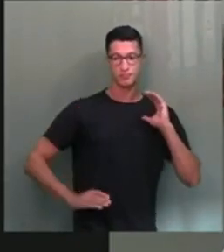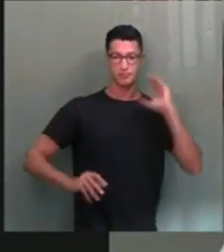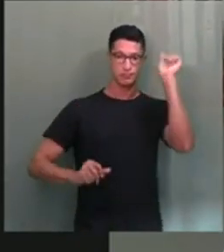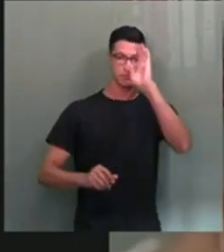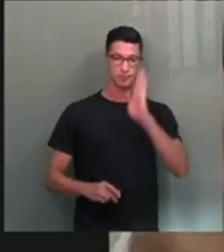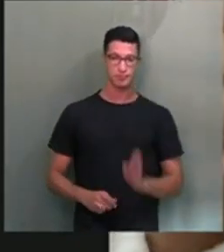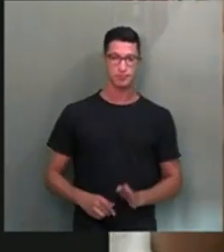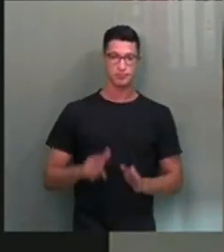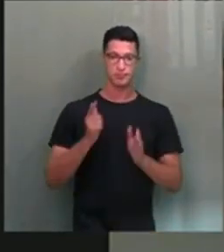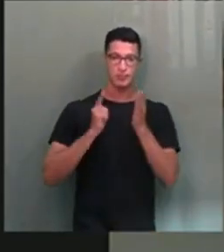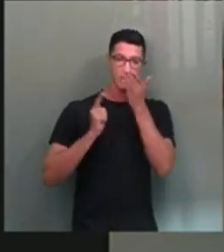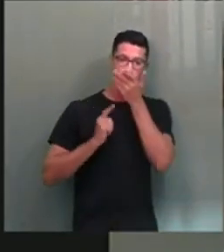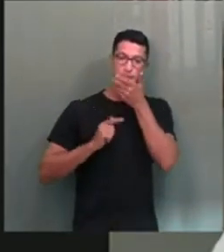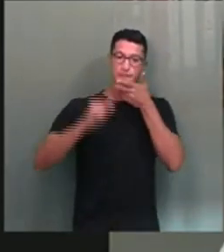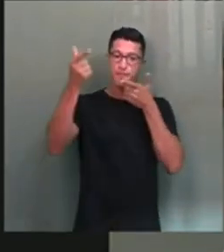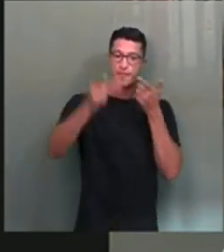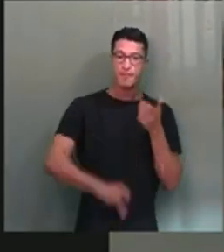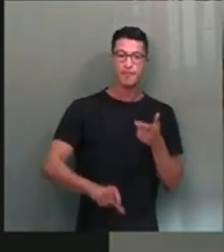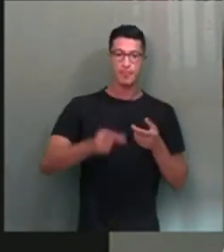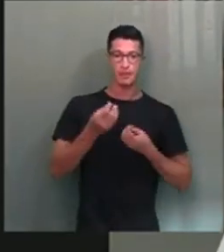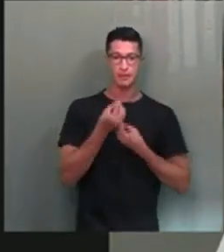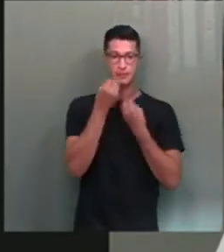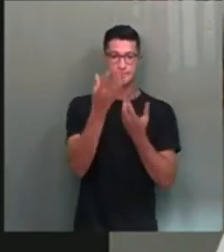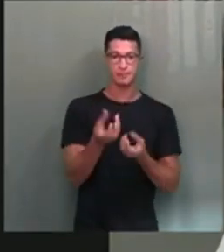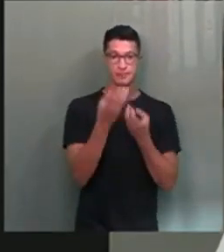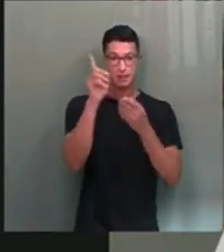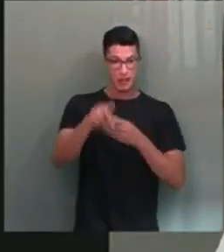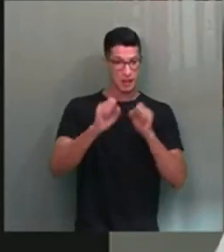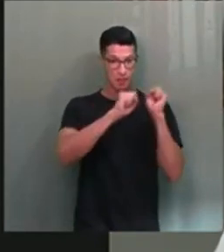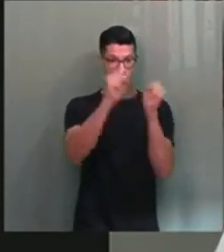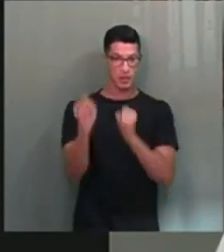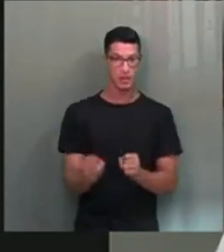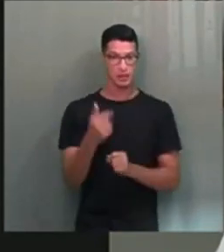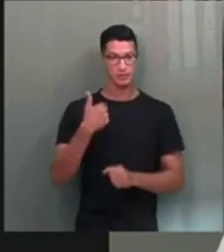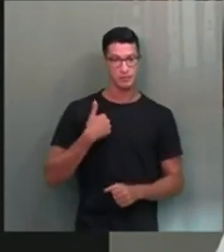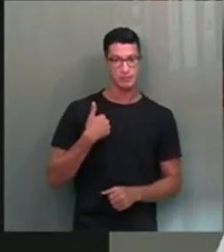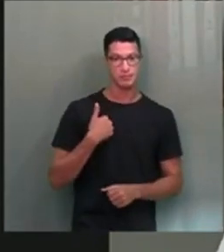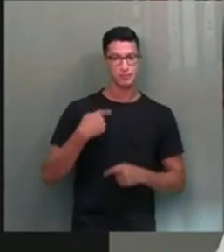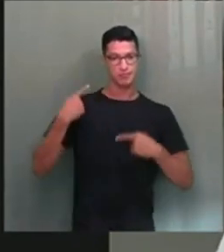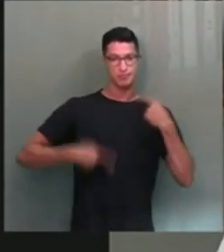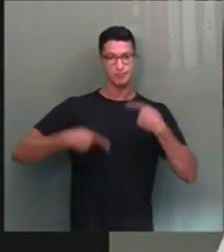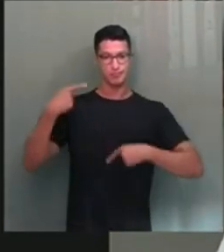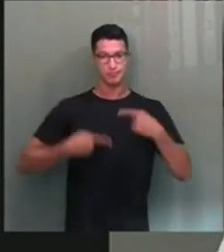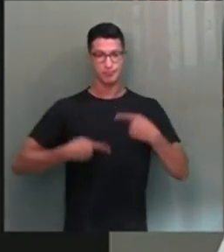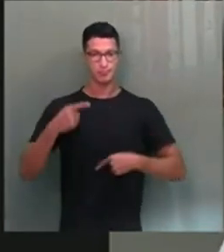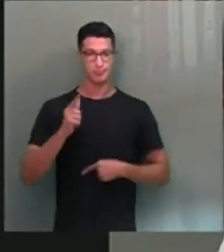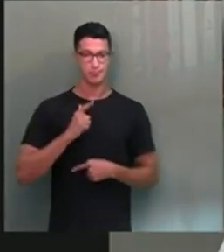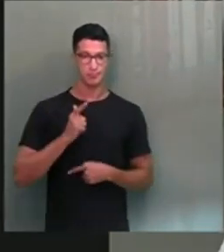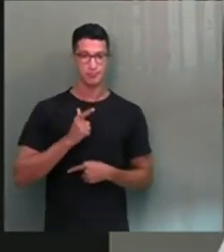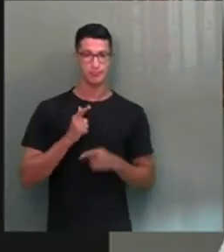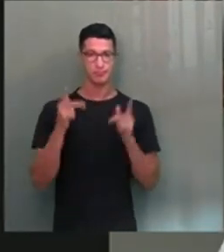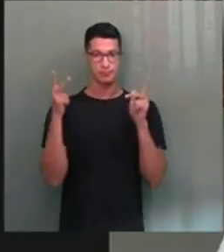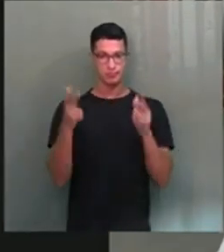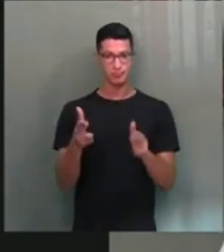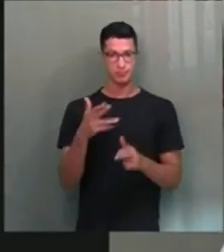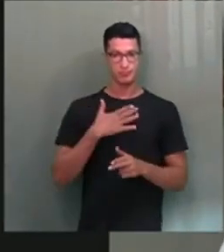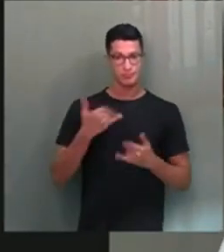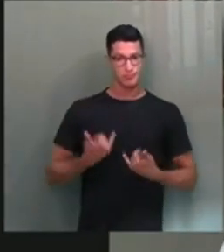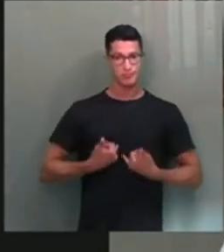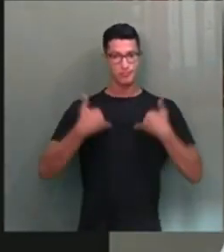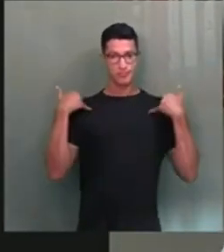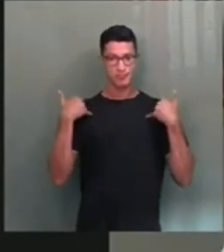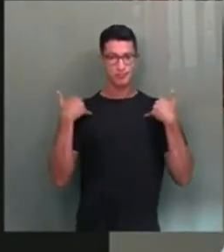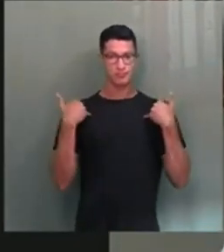porque, repetindo, informação é poder. Eu sou ouvinte da Rádio Senado e, como tal, me orgulho de